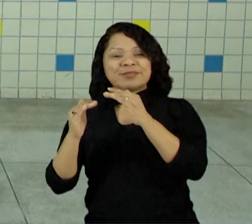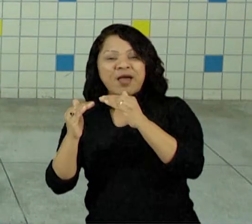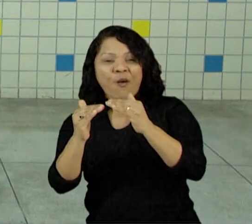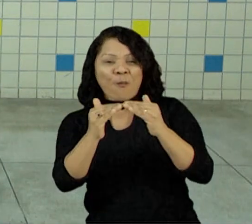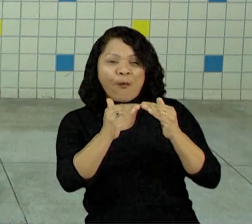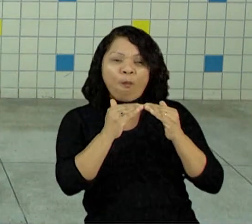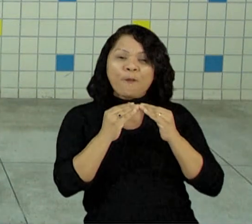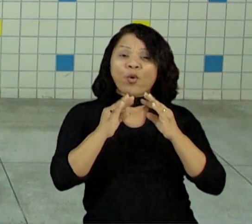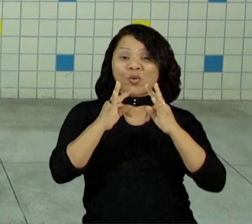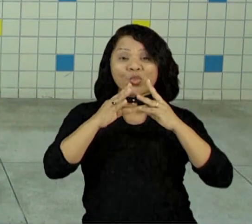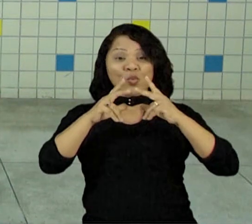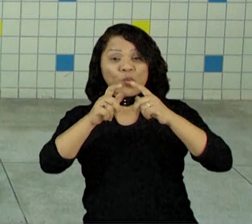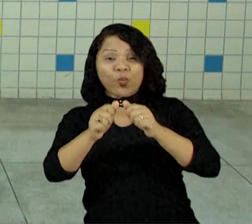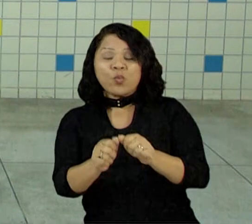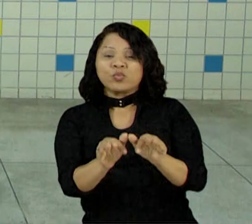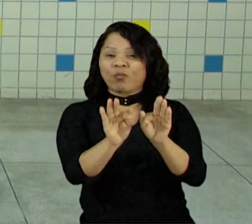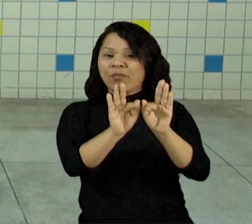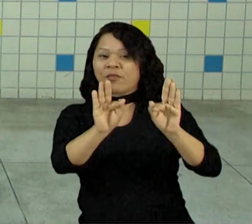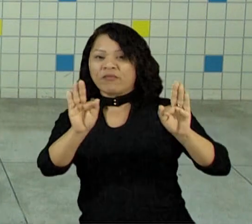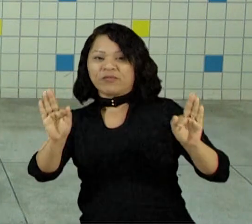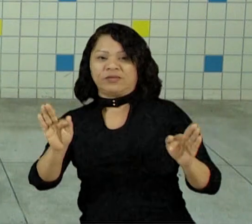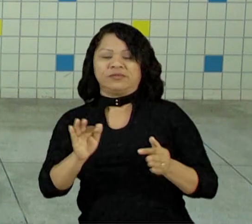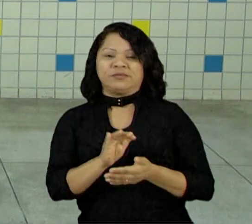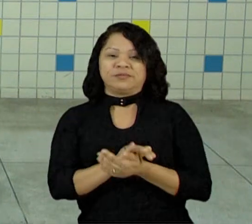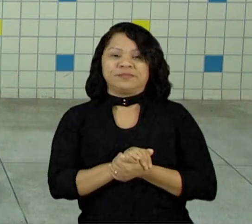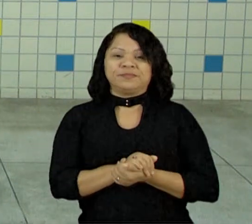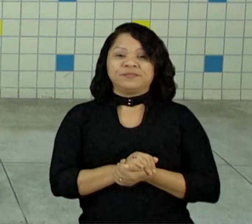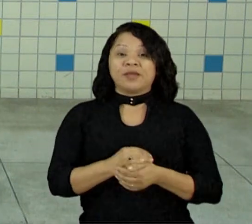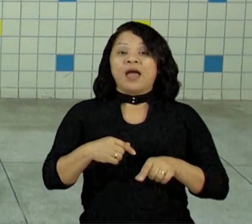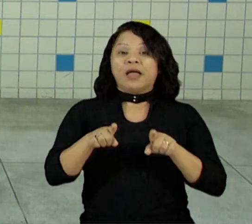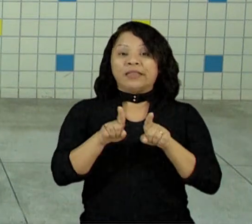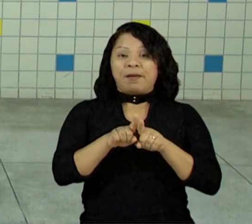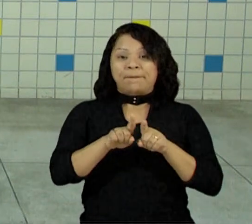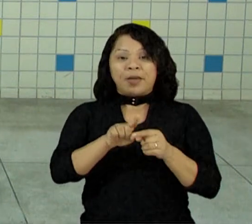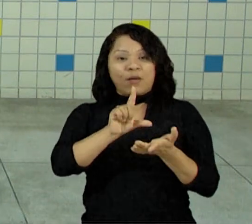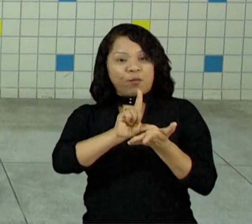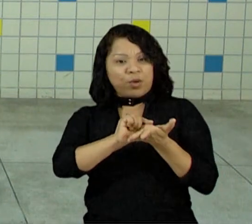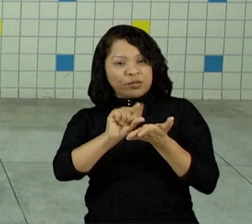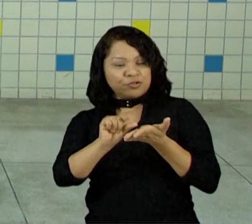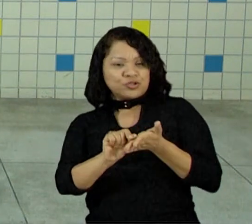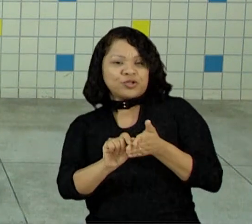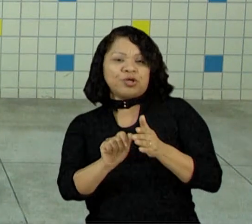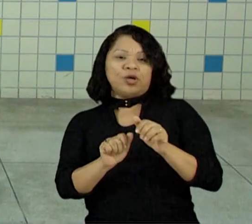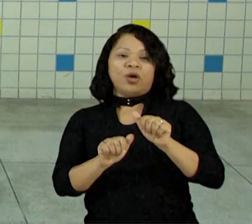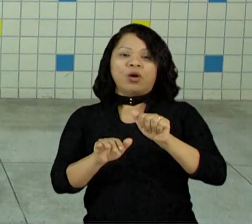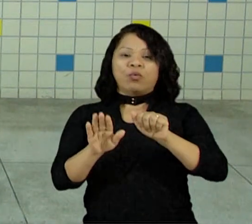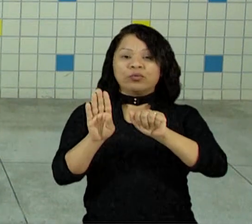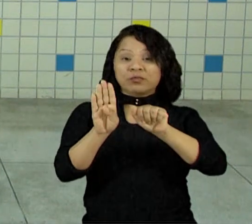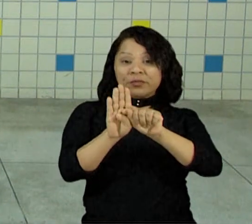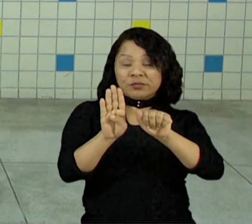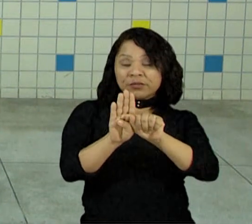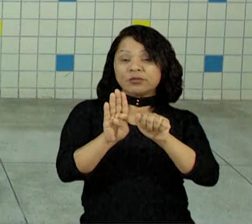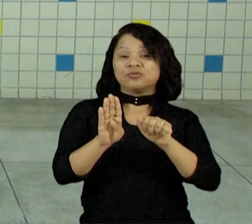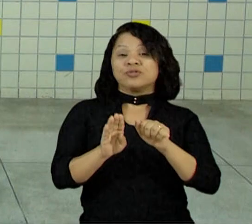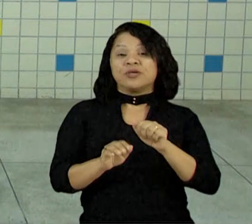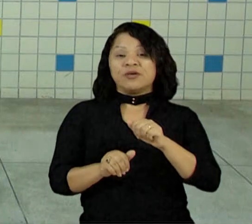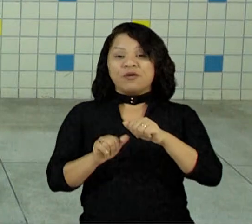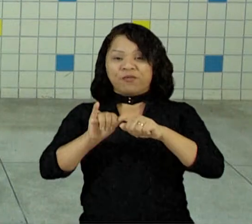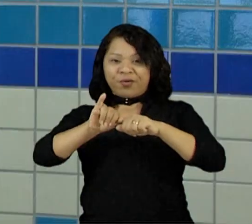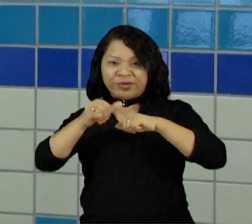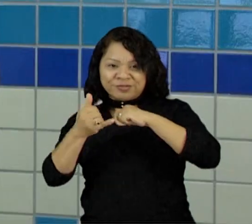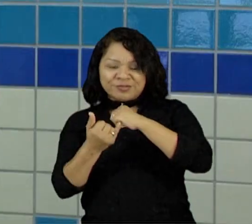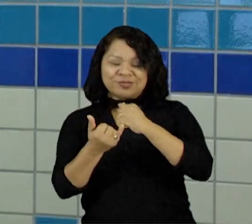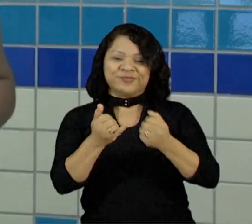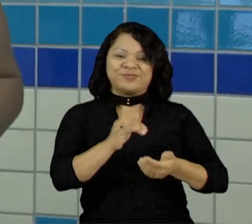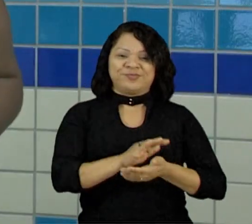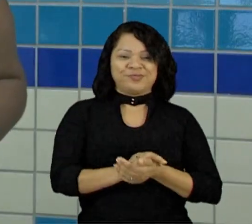numa frase. E ainda mais o quê? O artigo, o substantivo e o adjetivo. Certinho?